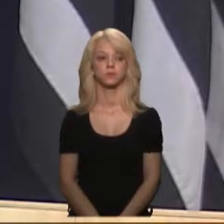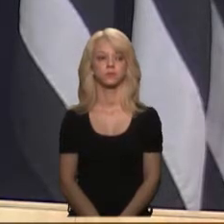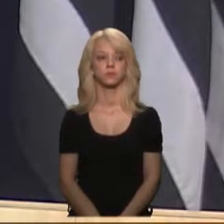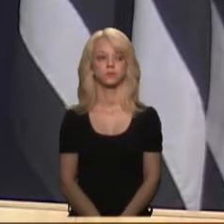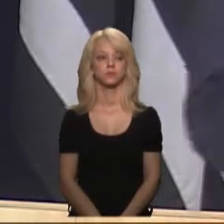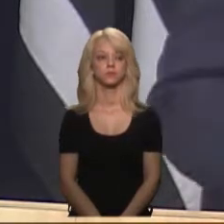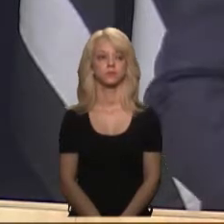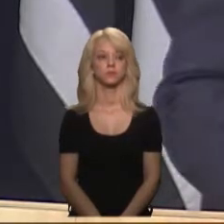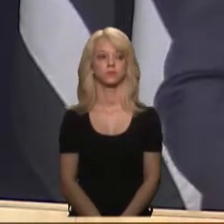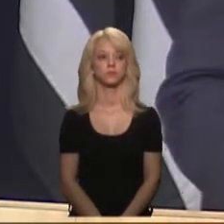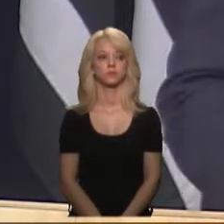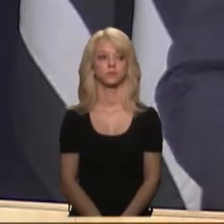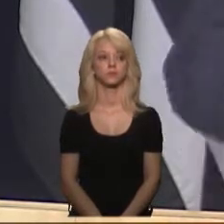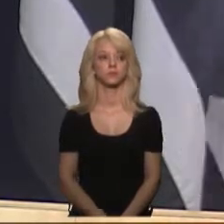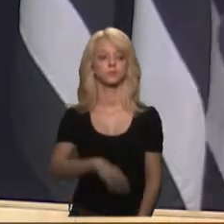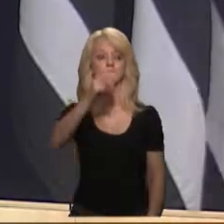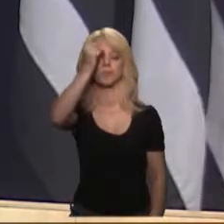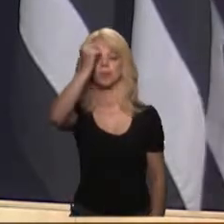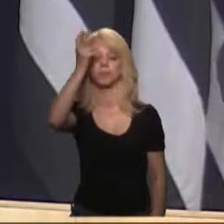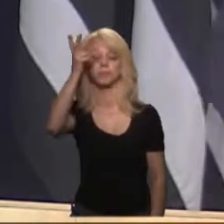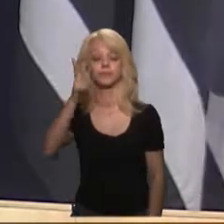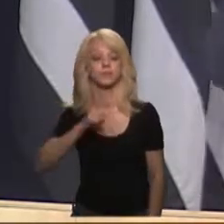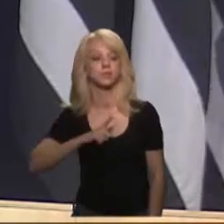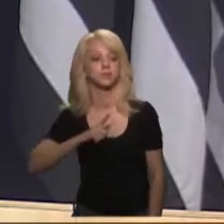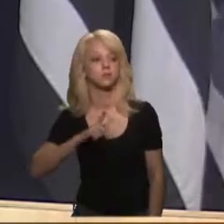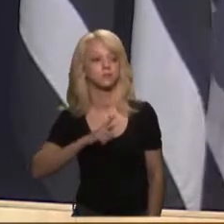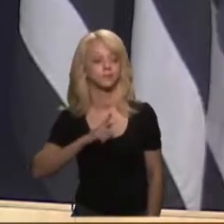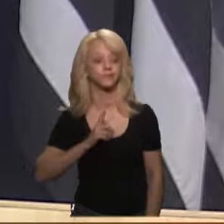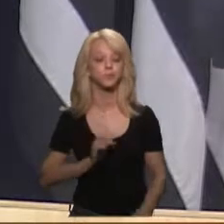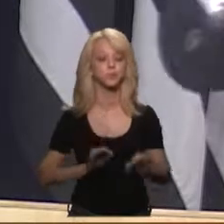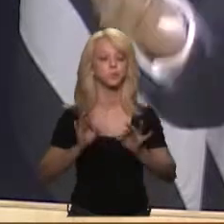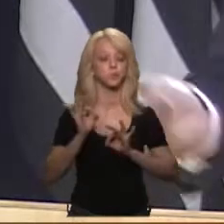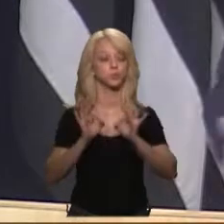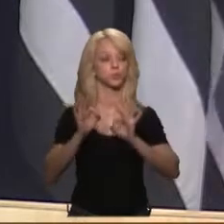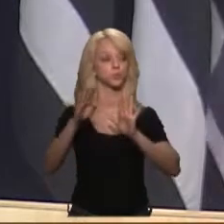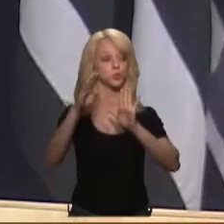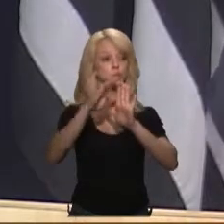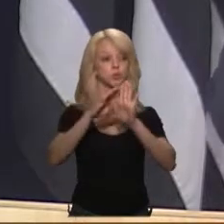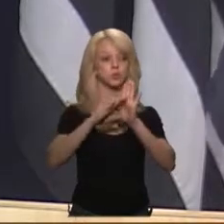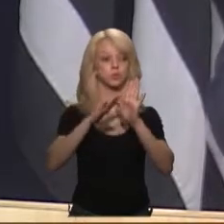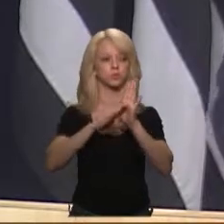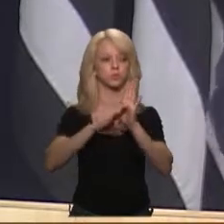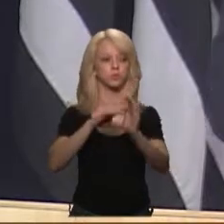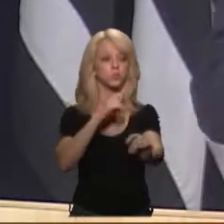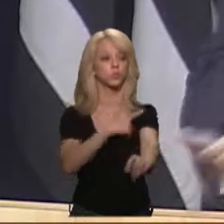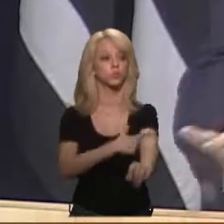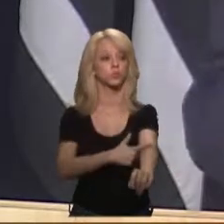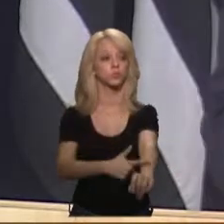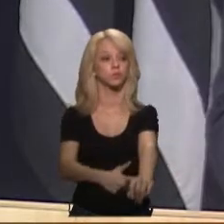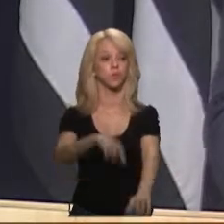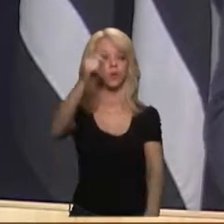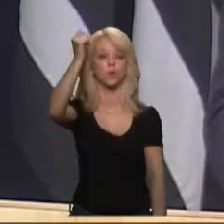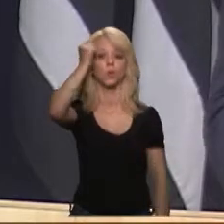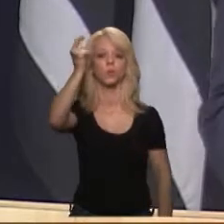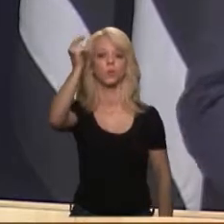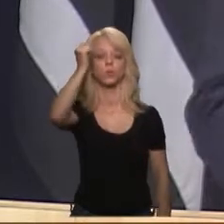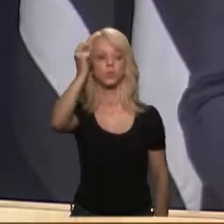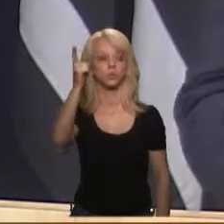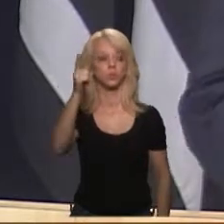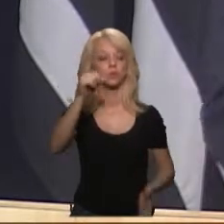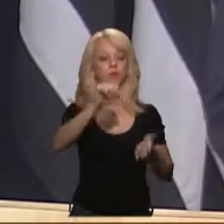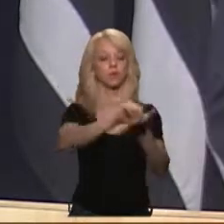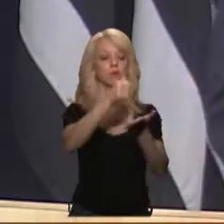Municipal de Educação, fazer um plano de cultura, estabelecer metas, porque a cultura em Taubaté já foi objeto de muita discussão, está relegada a segundo